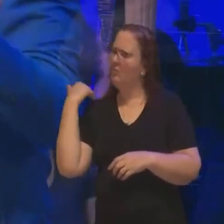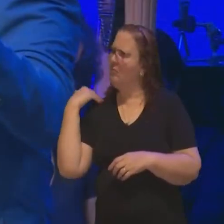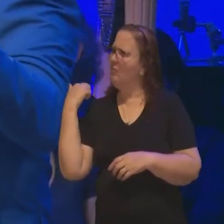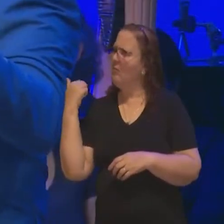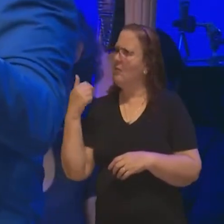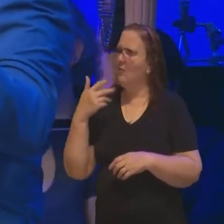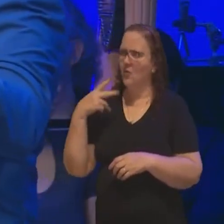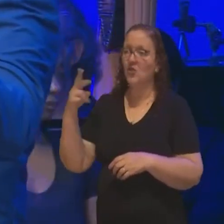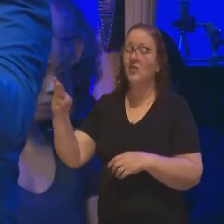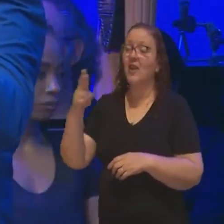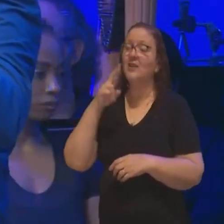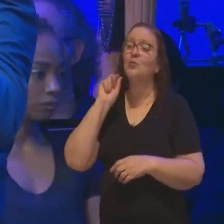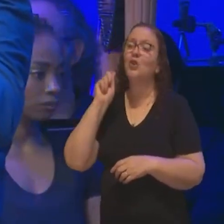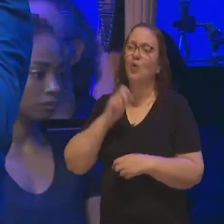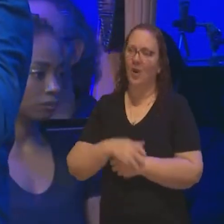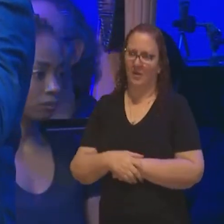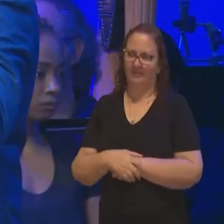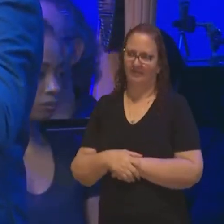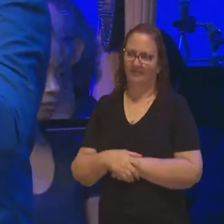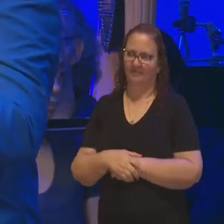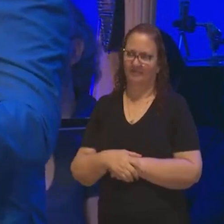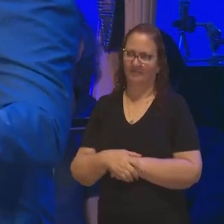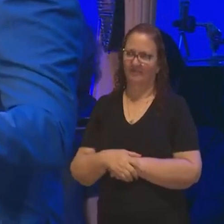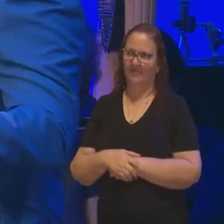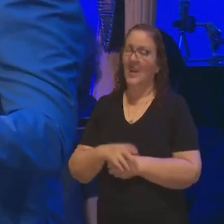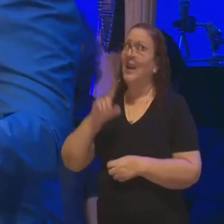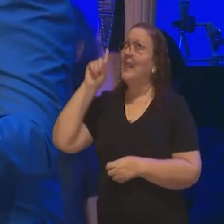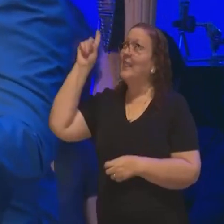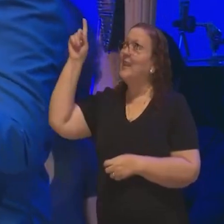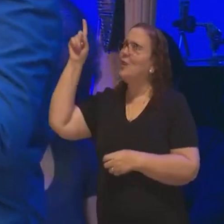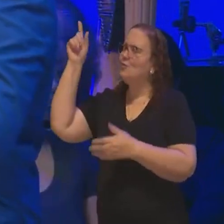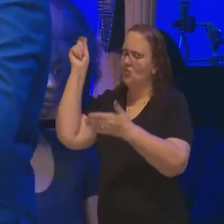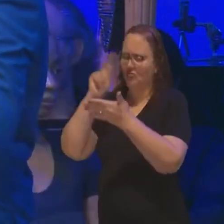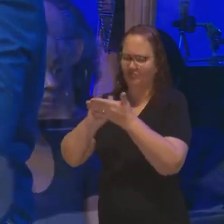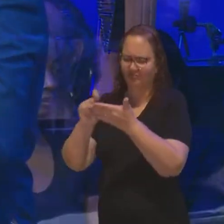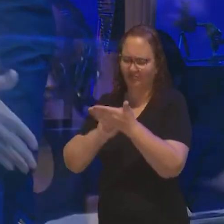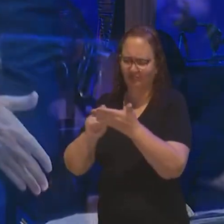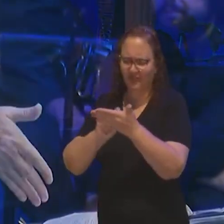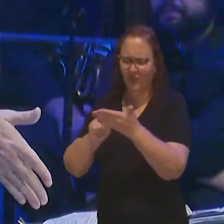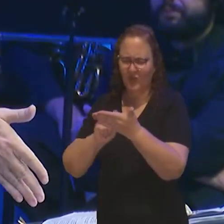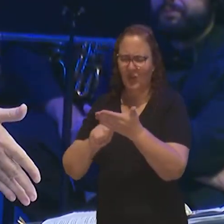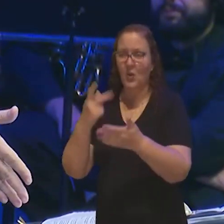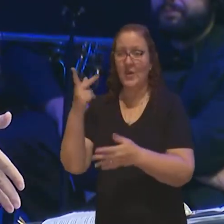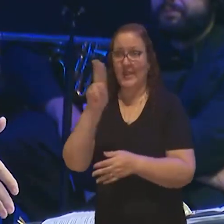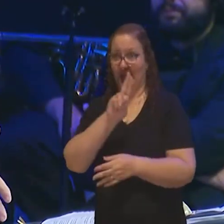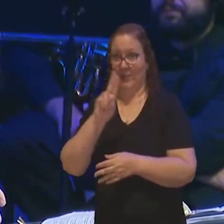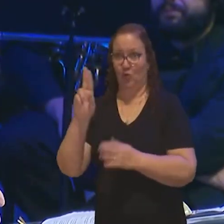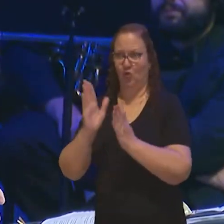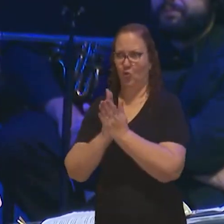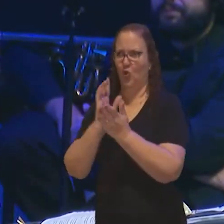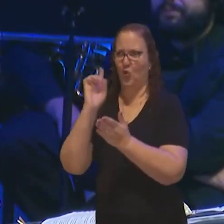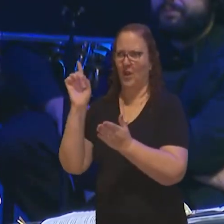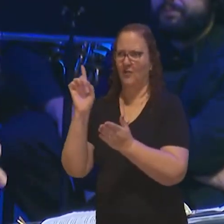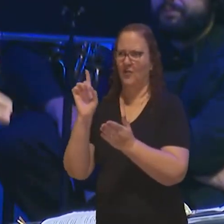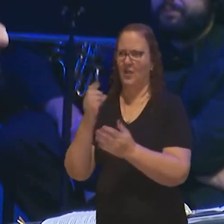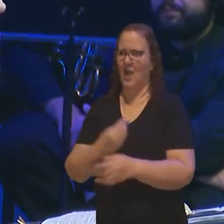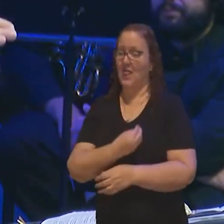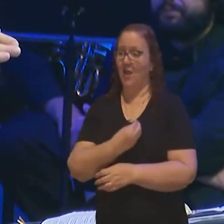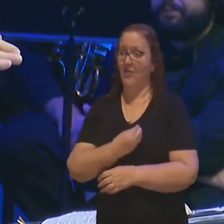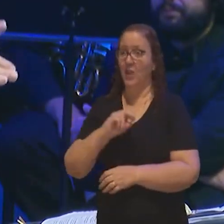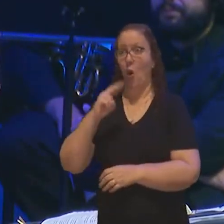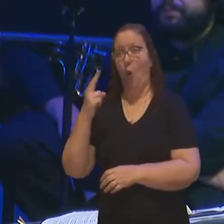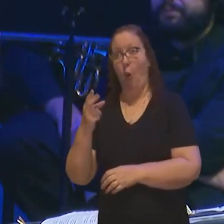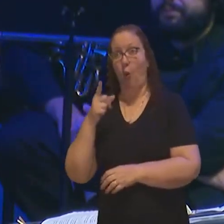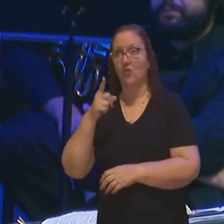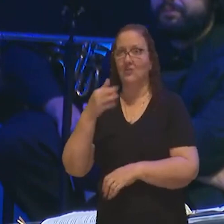o Senhor escreveu o meu nome no livro da vida, ou você estará ausente como Tomé? E aí